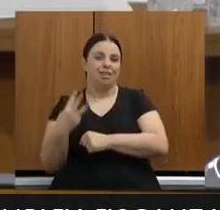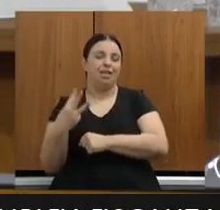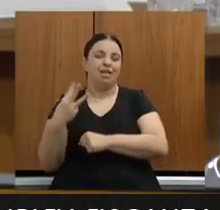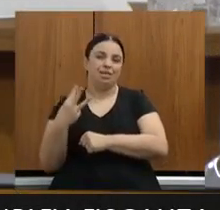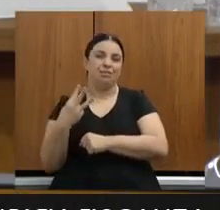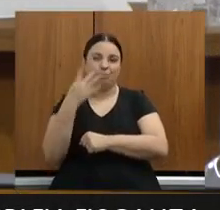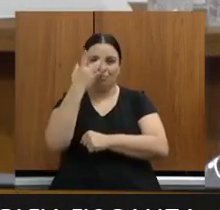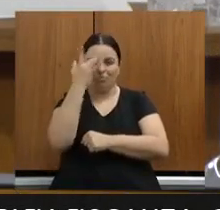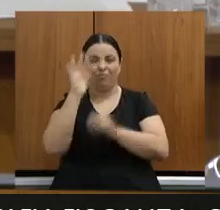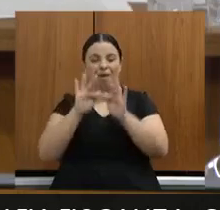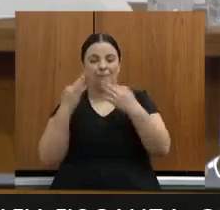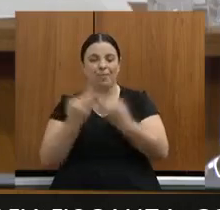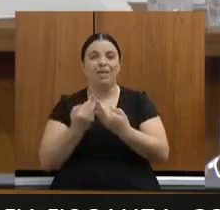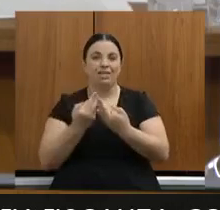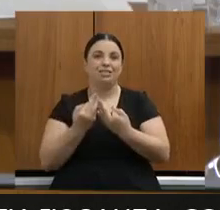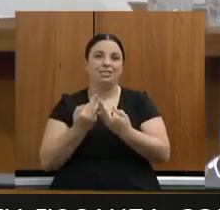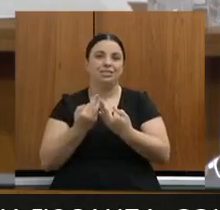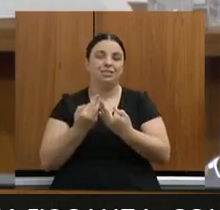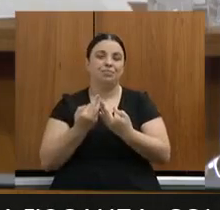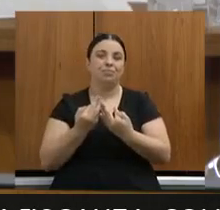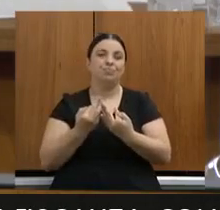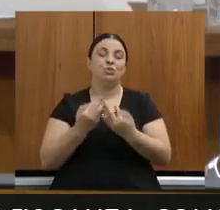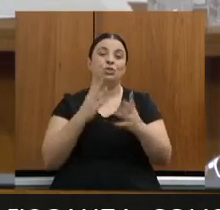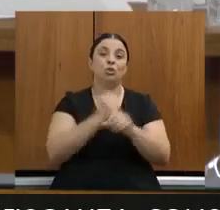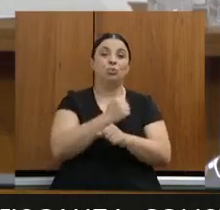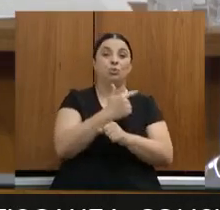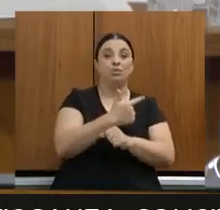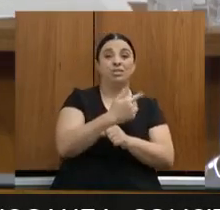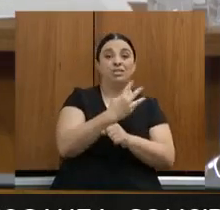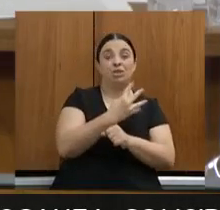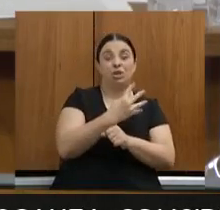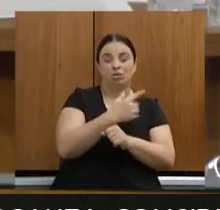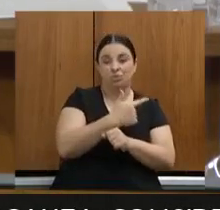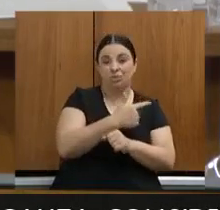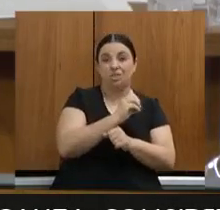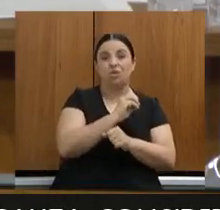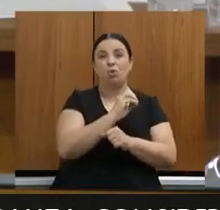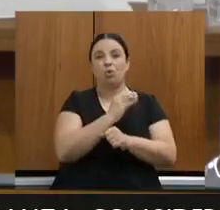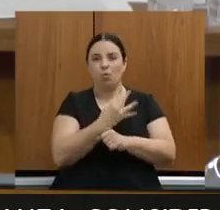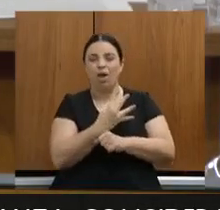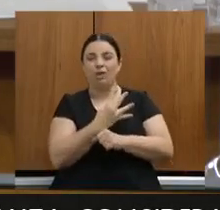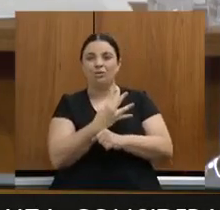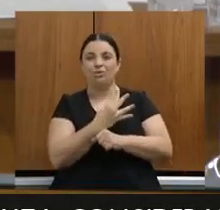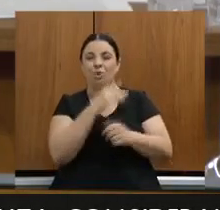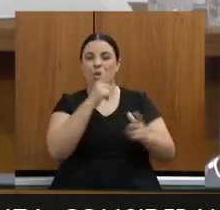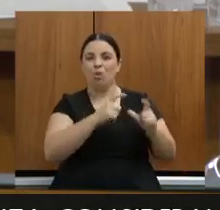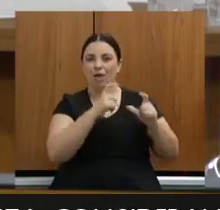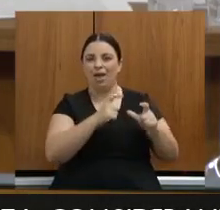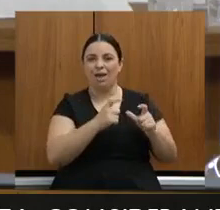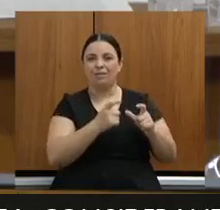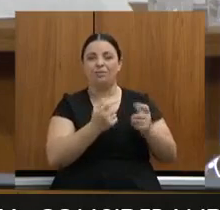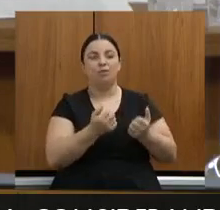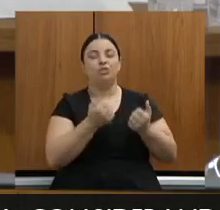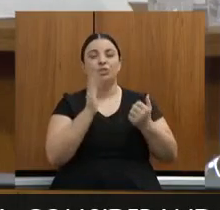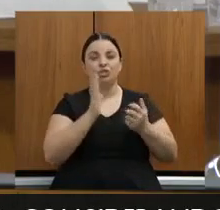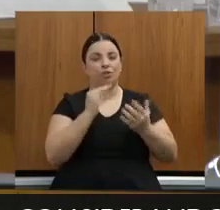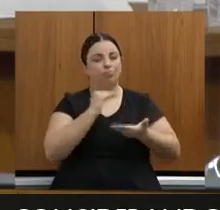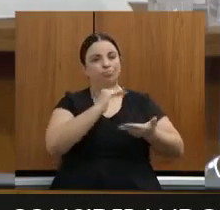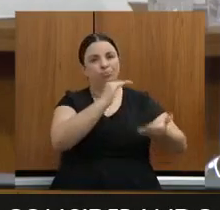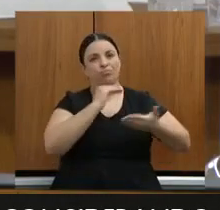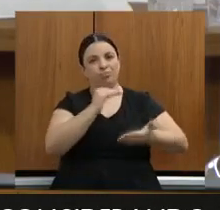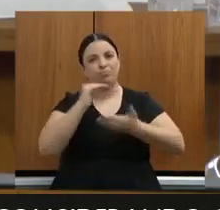284 entidades receberão esses alimentos em 122 municípios já foram aplicados